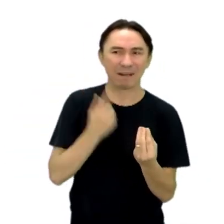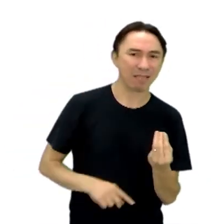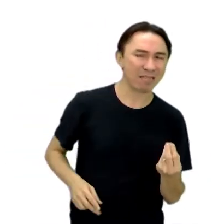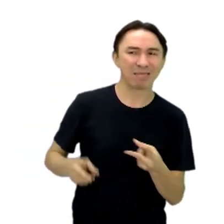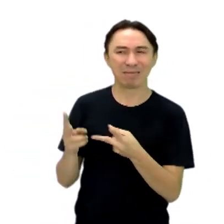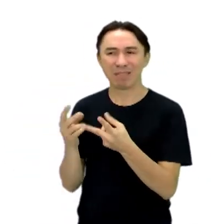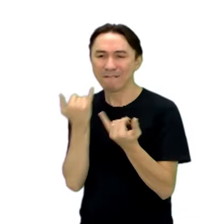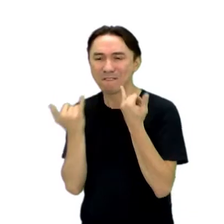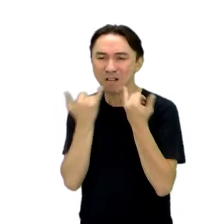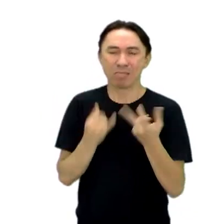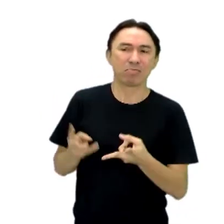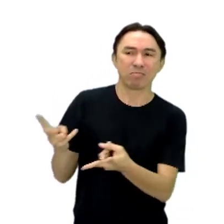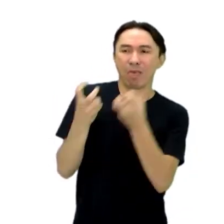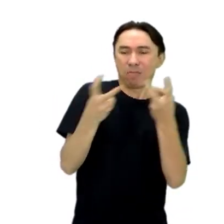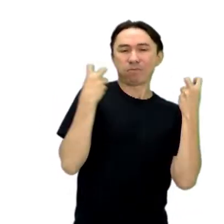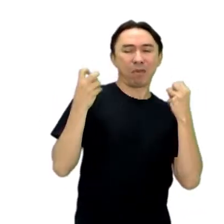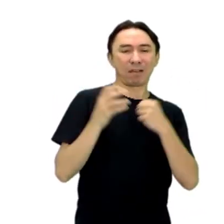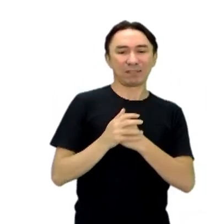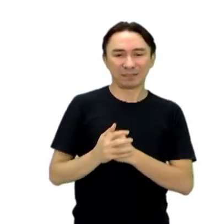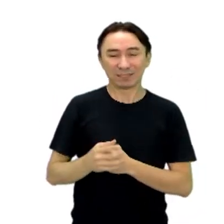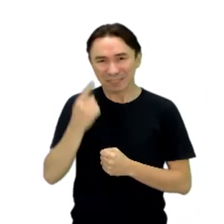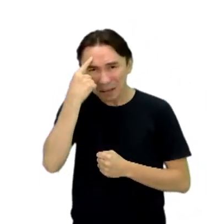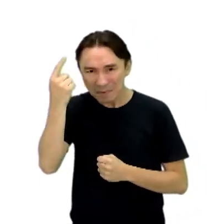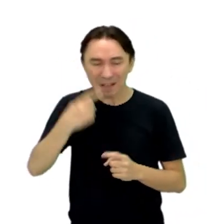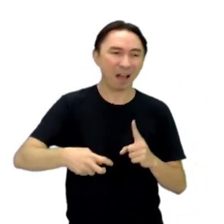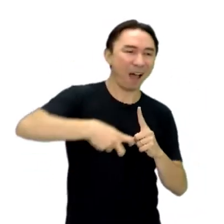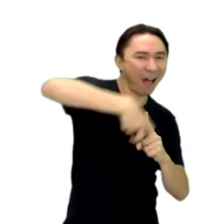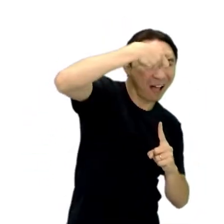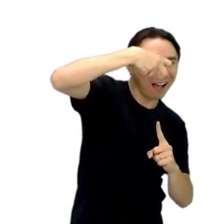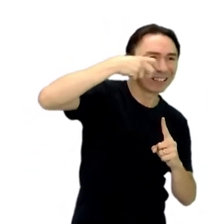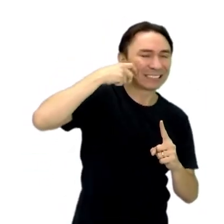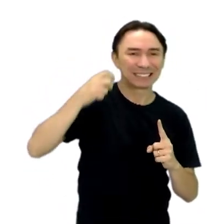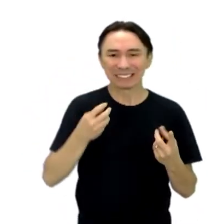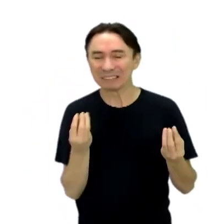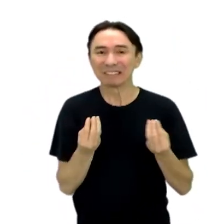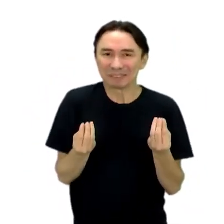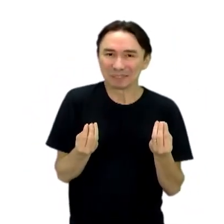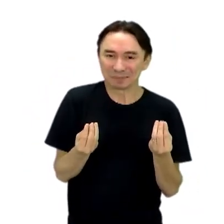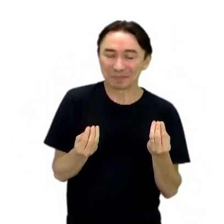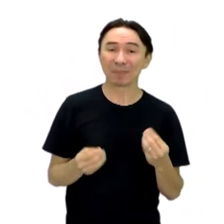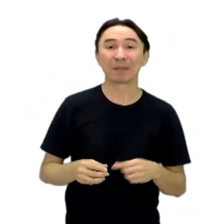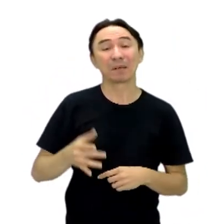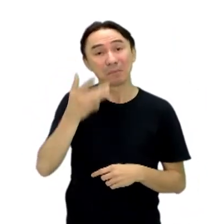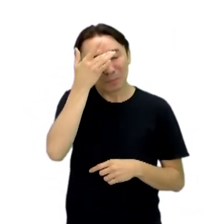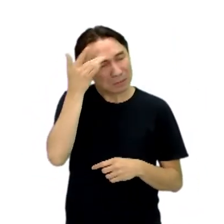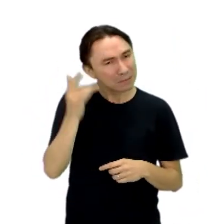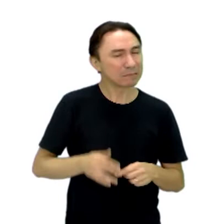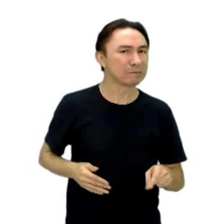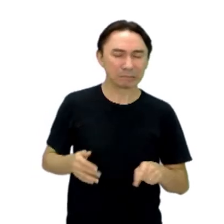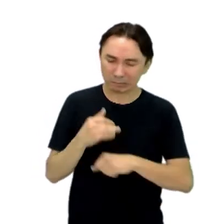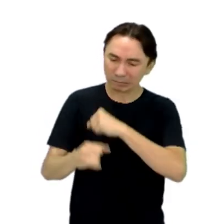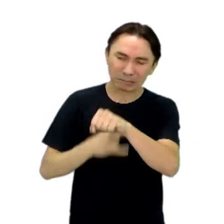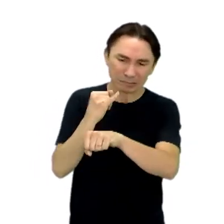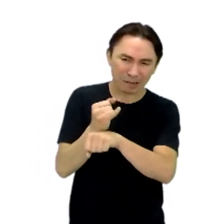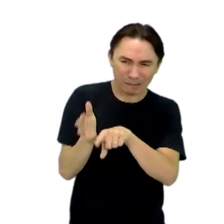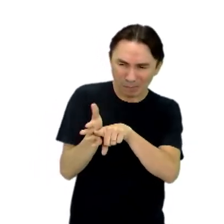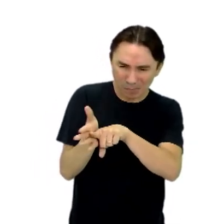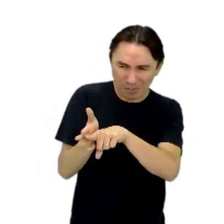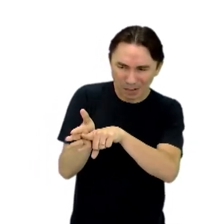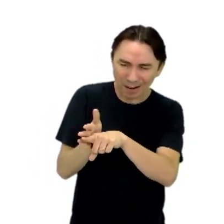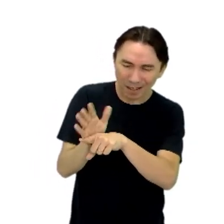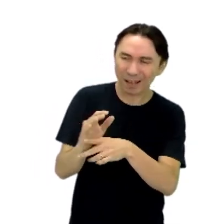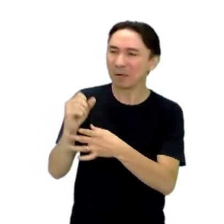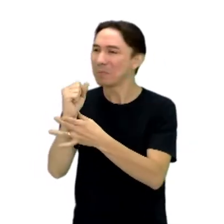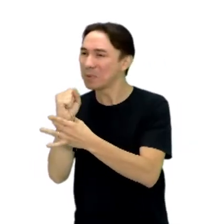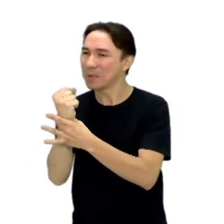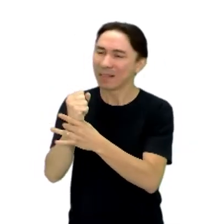rede. Aliás, você sabe a diferença entre hacker e cracker? Então, ambos são pessoas que vasculham a internet e usam as falhas de segurança